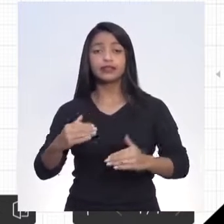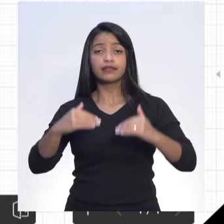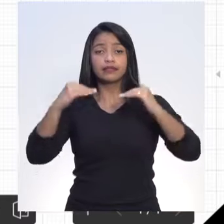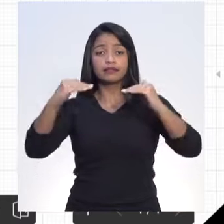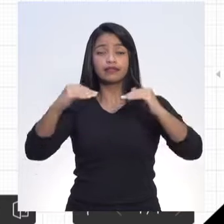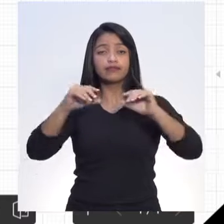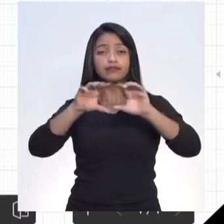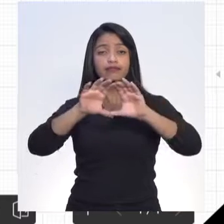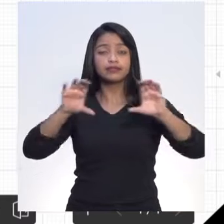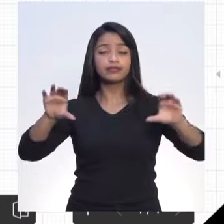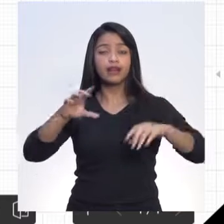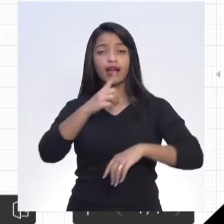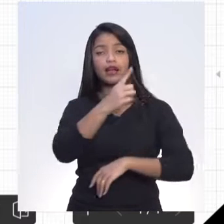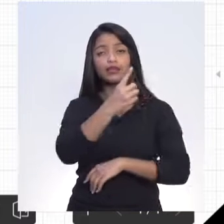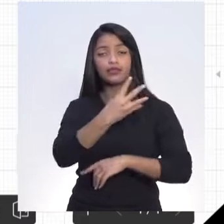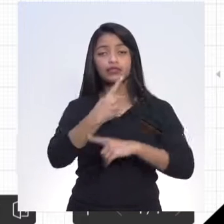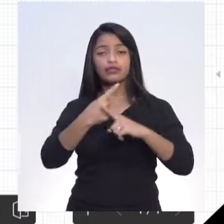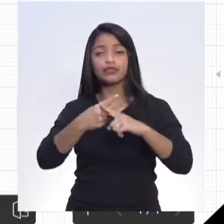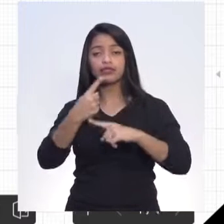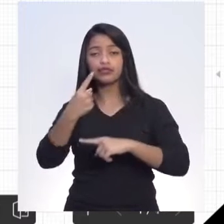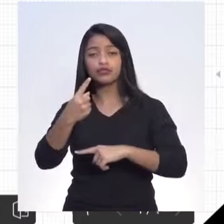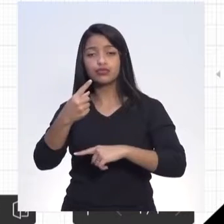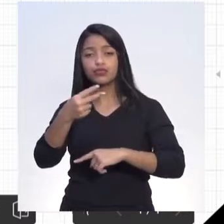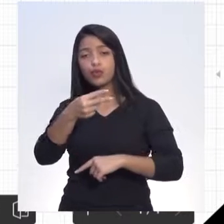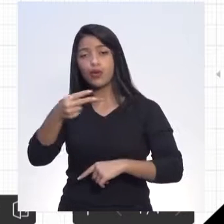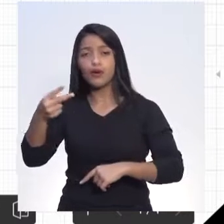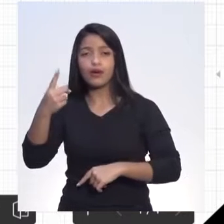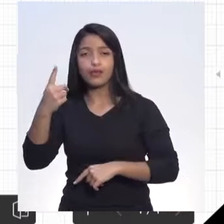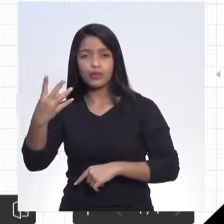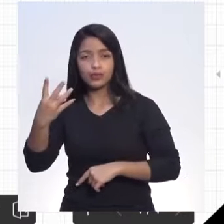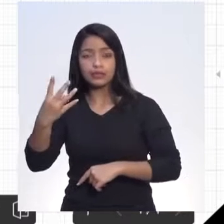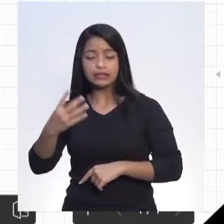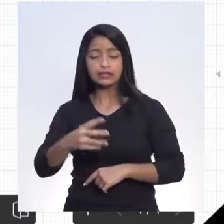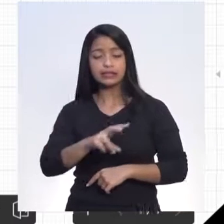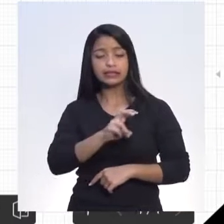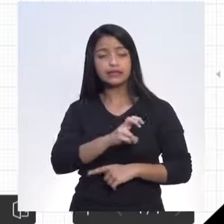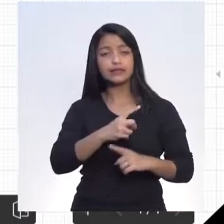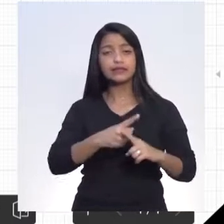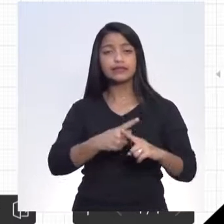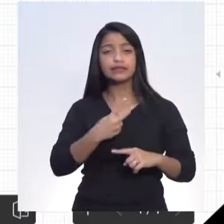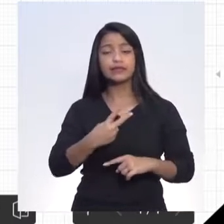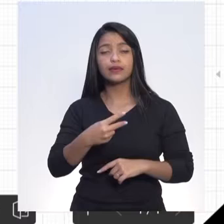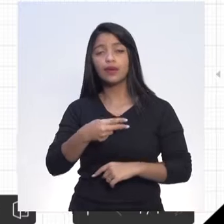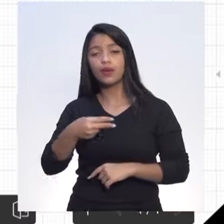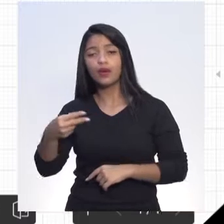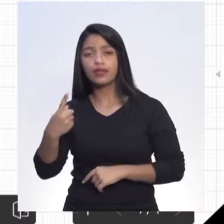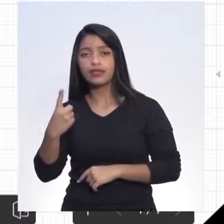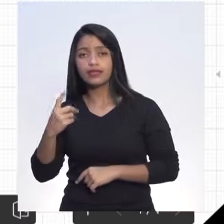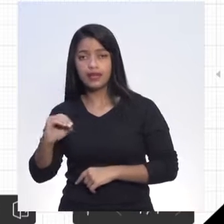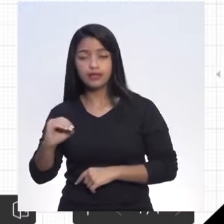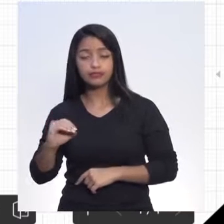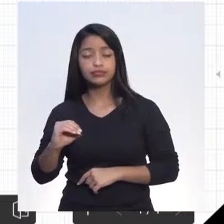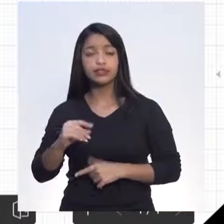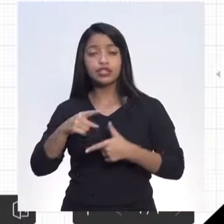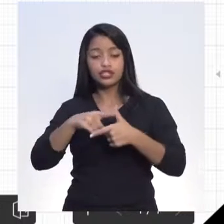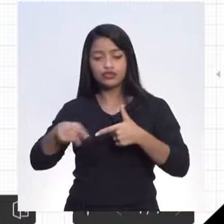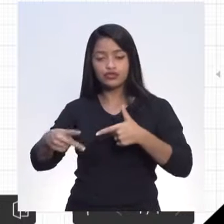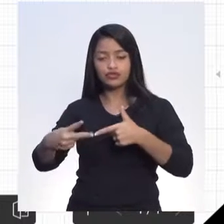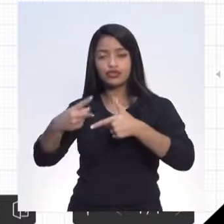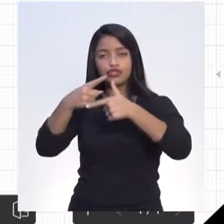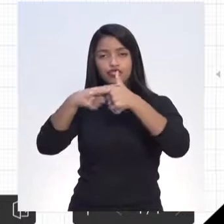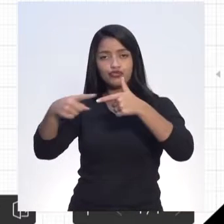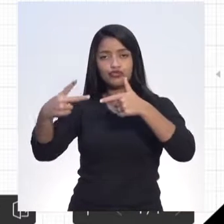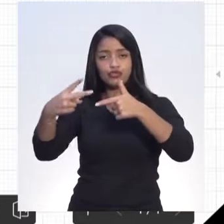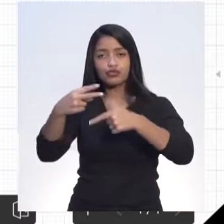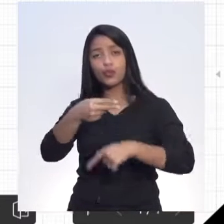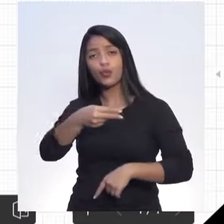sobre 10. Se eu dividir por 2 aqui, eu vou ter 7 quintos como resposta ali que